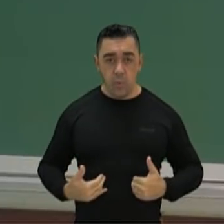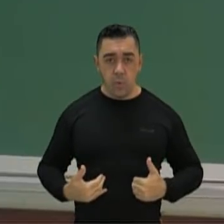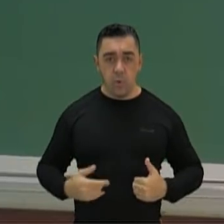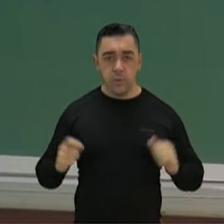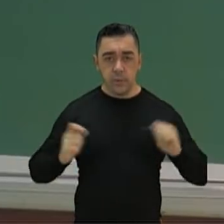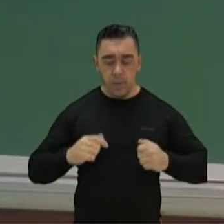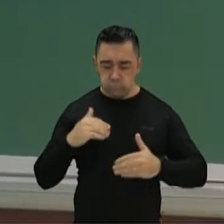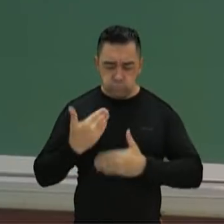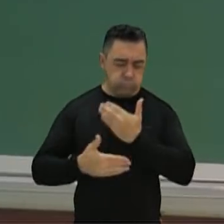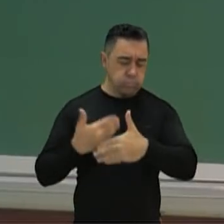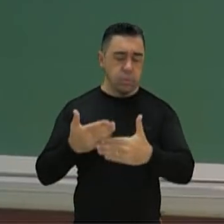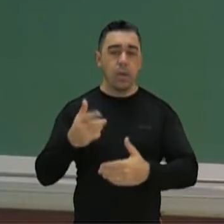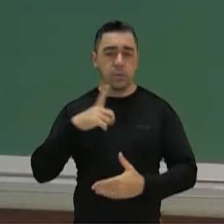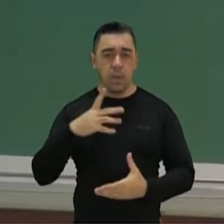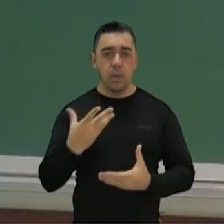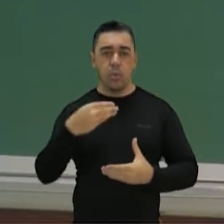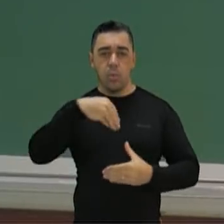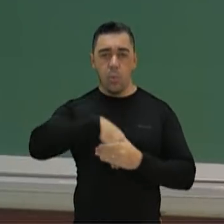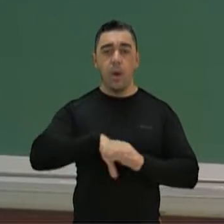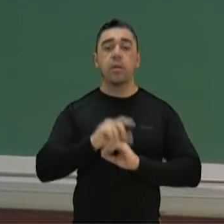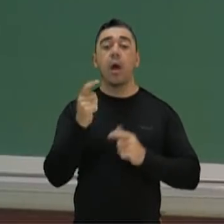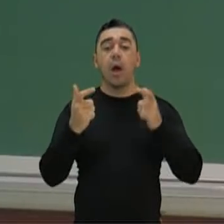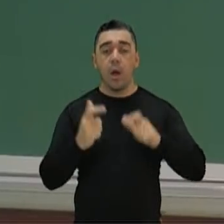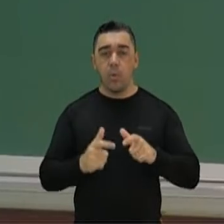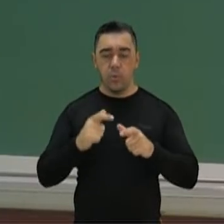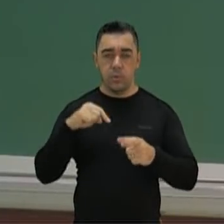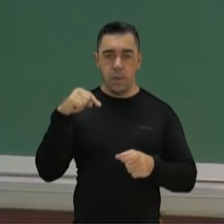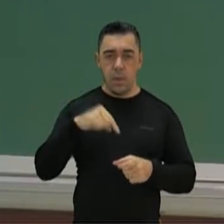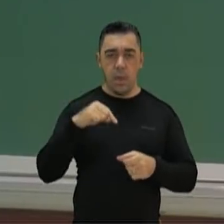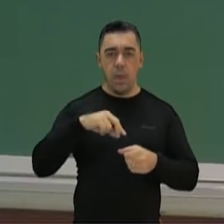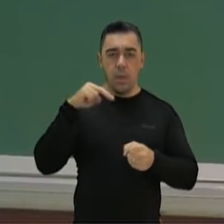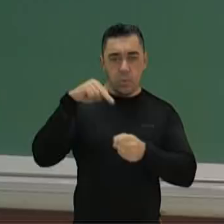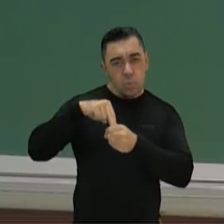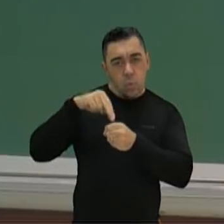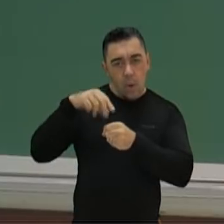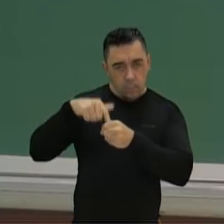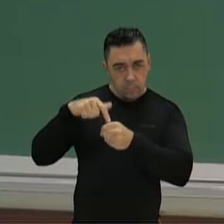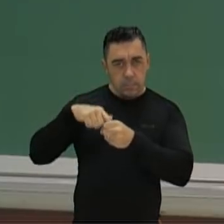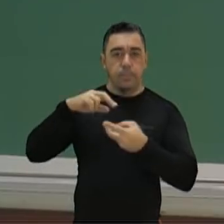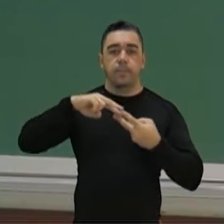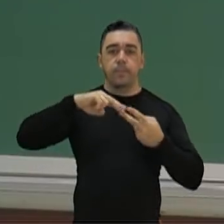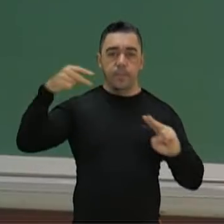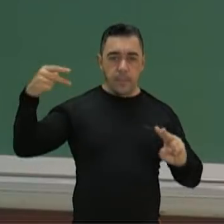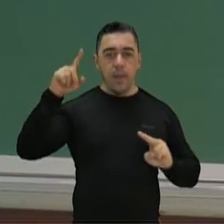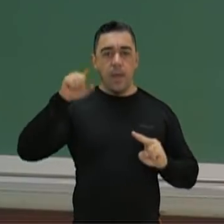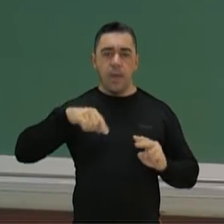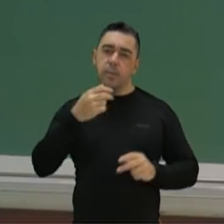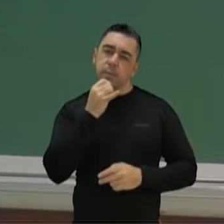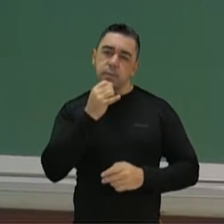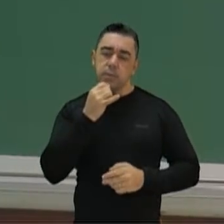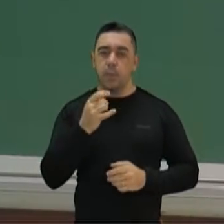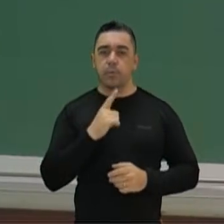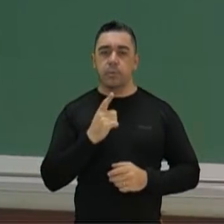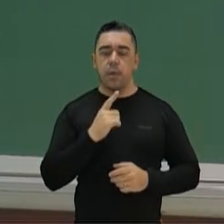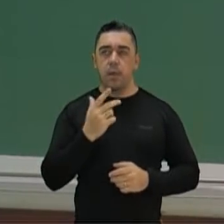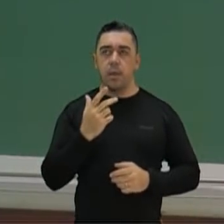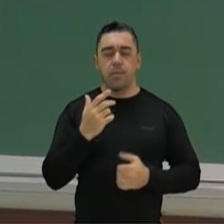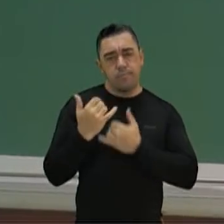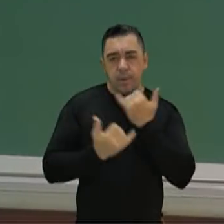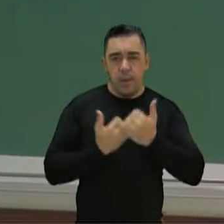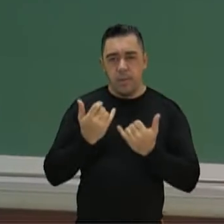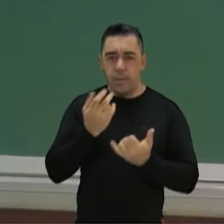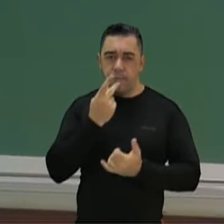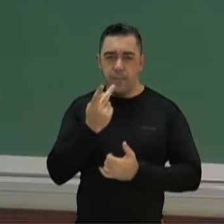vida dele estão ali guardadas no material genético. São as informações do ser vivo. Eu costumo brincar que é o